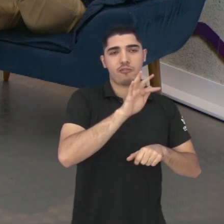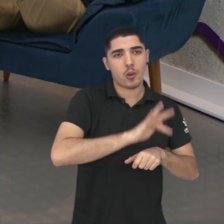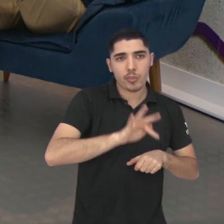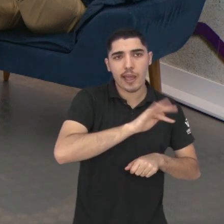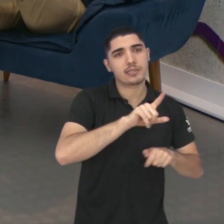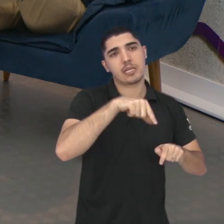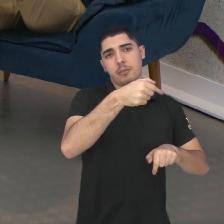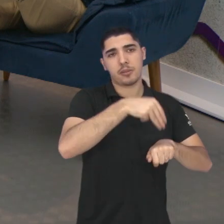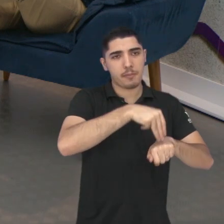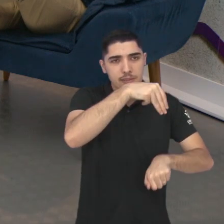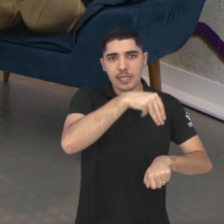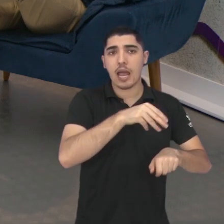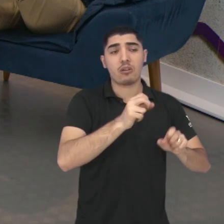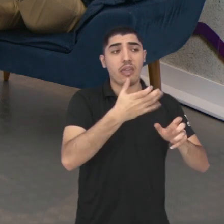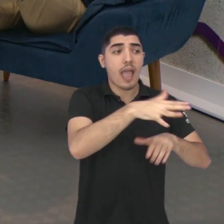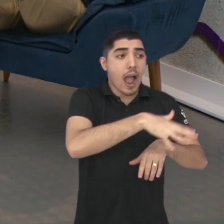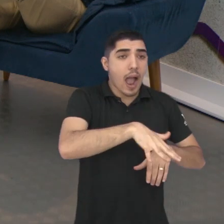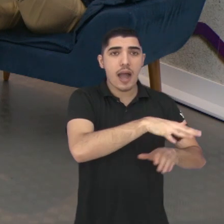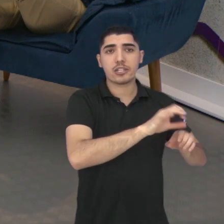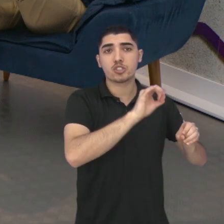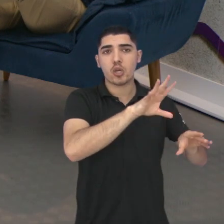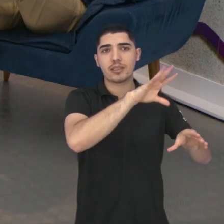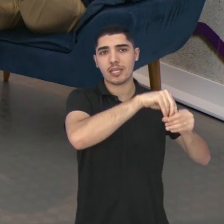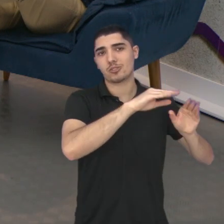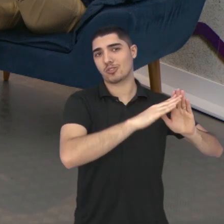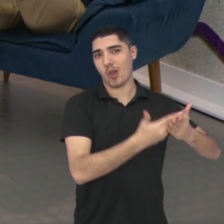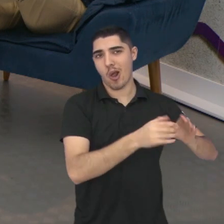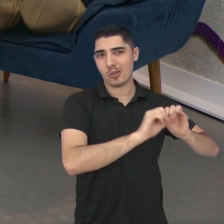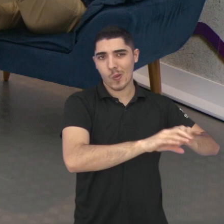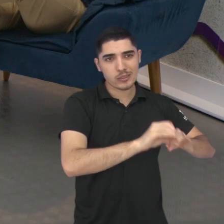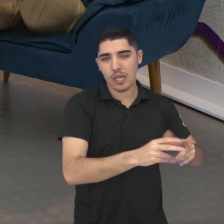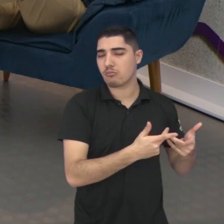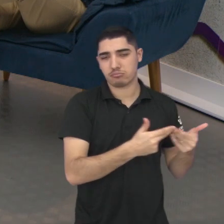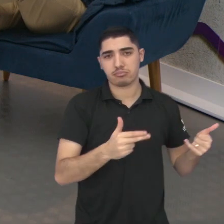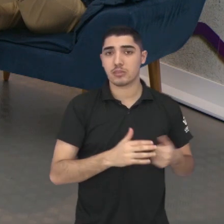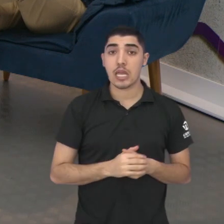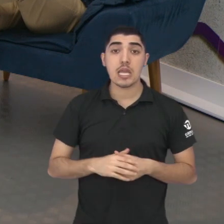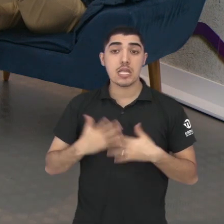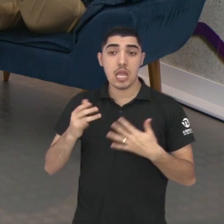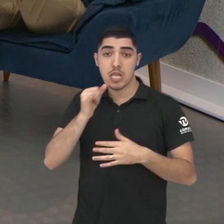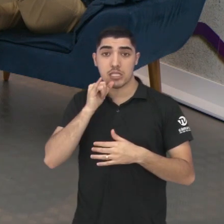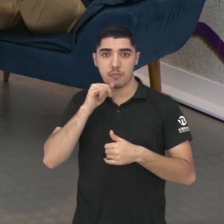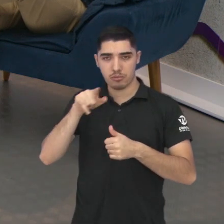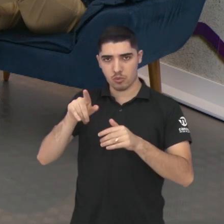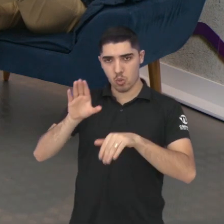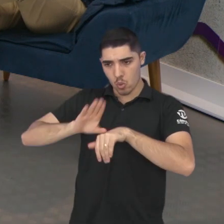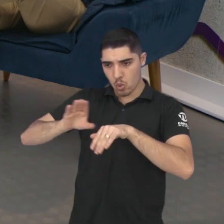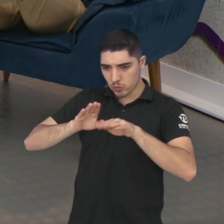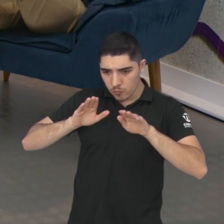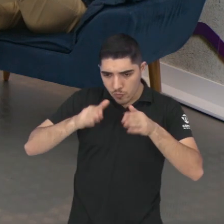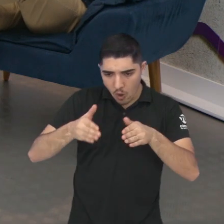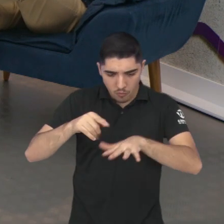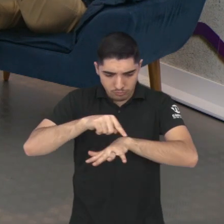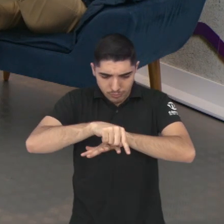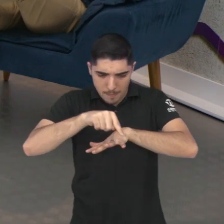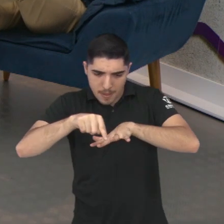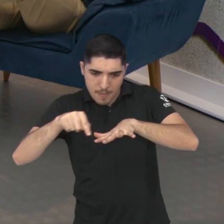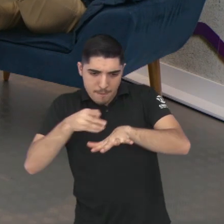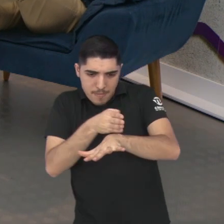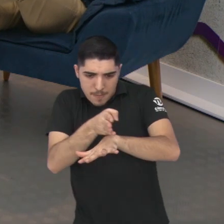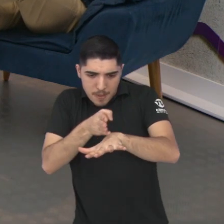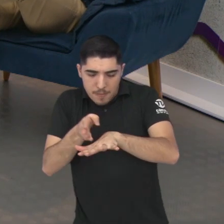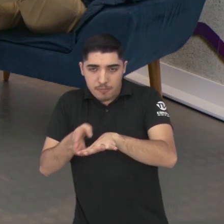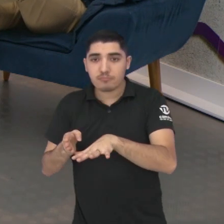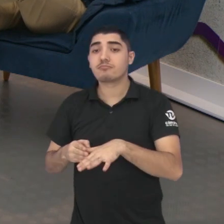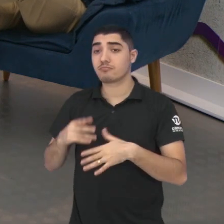se você quer uma área acadêmica. Então, realmente tem vários caminhos a seguir. As especializações dos segmentos também, exatamente, né? Para cada nicho